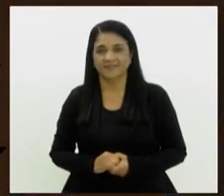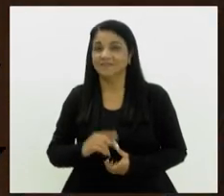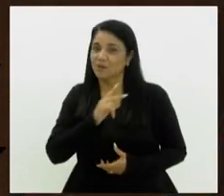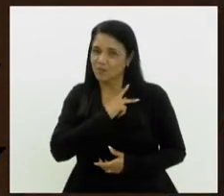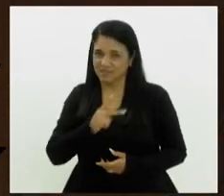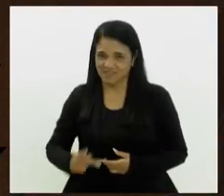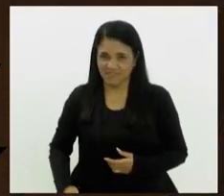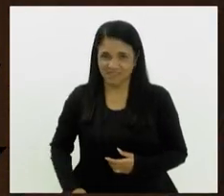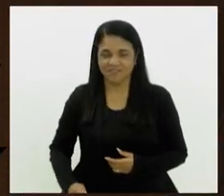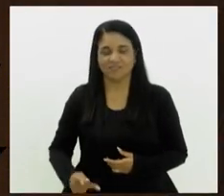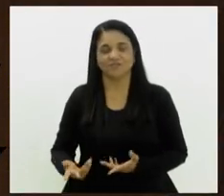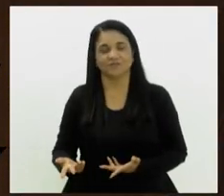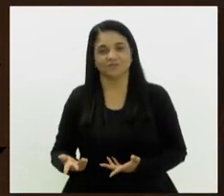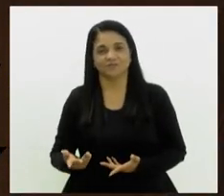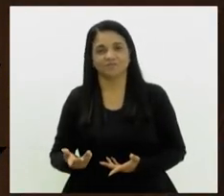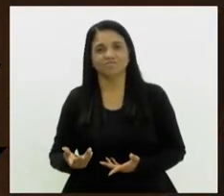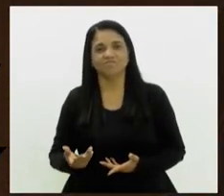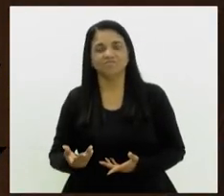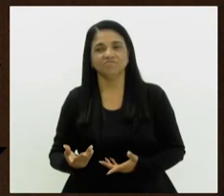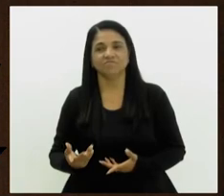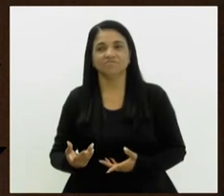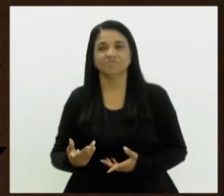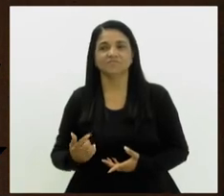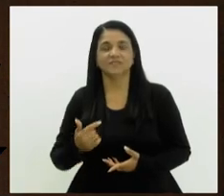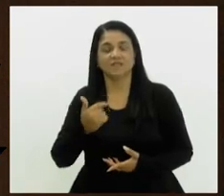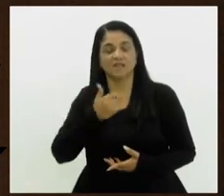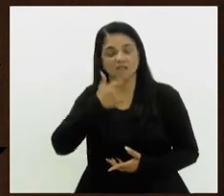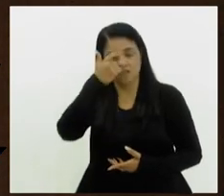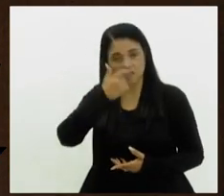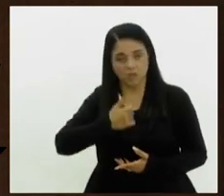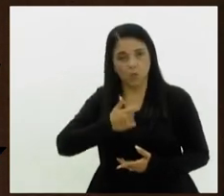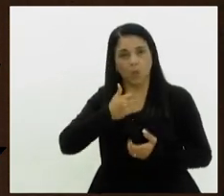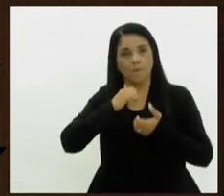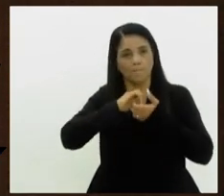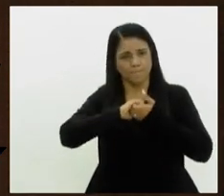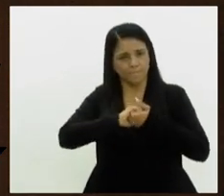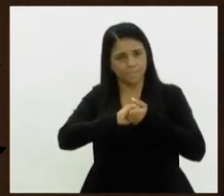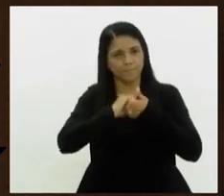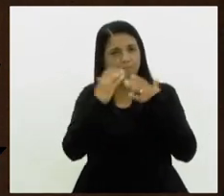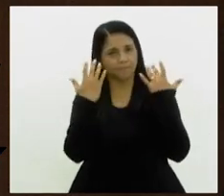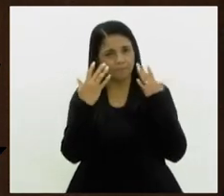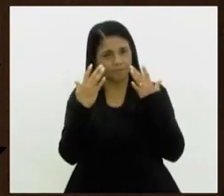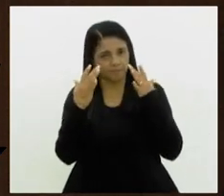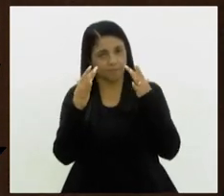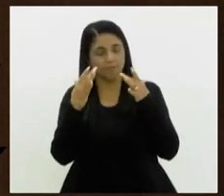Senhora presidente, ao mesmo tempo em que eu parabenizo